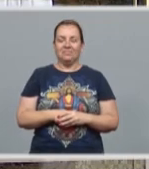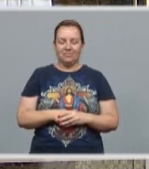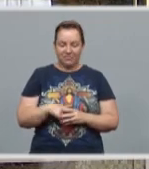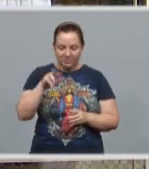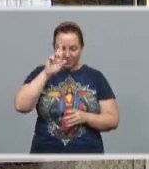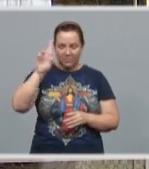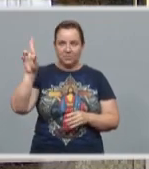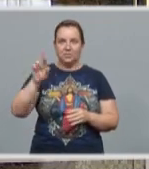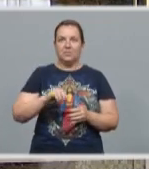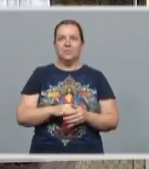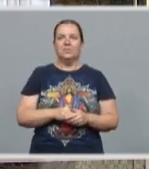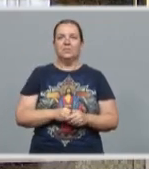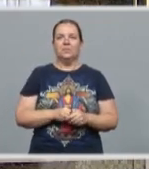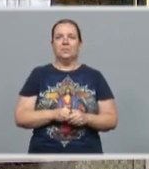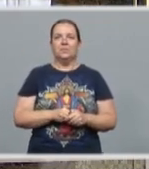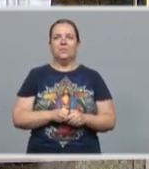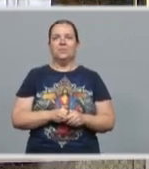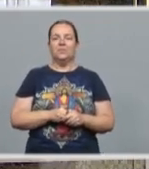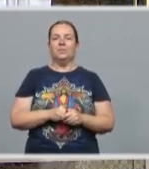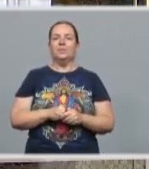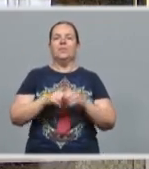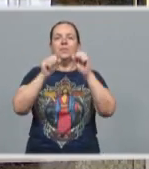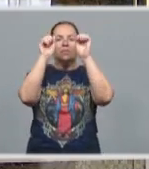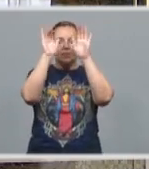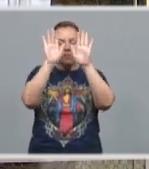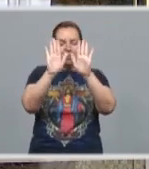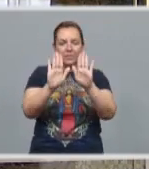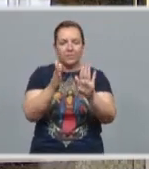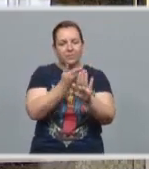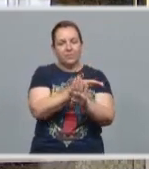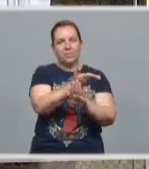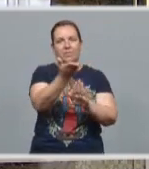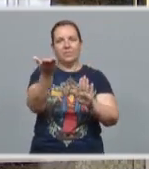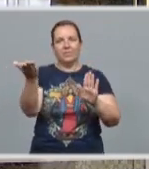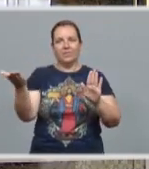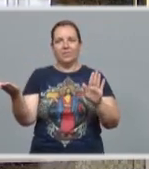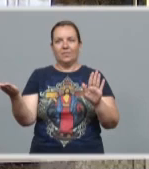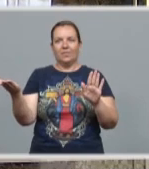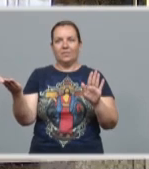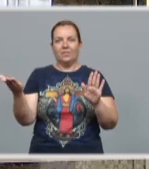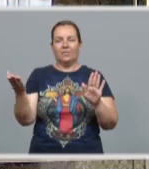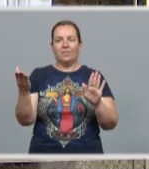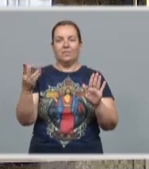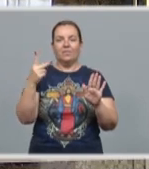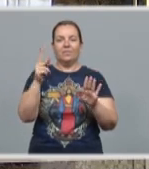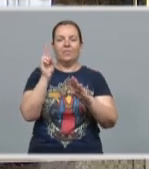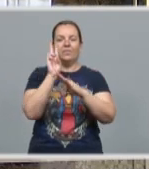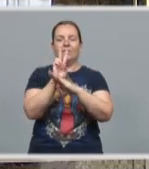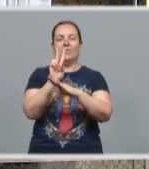O Senhor vos abençoe e vos